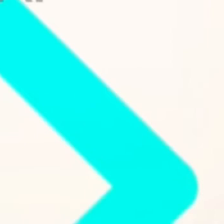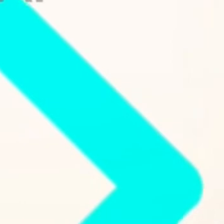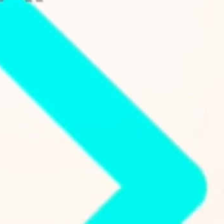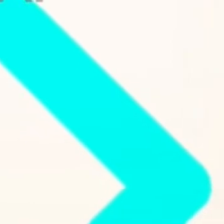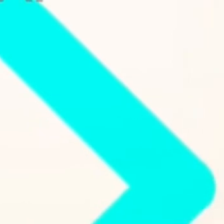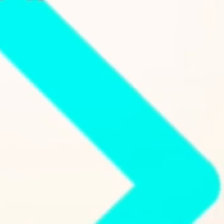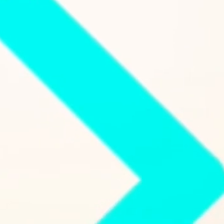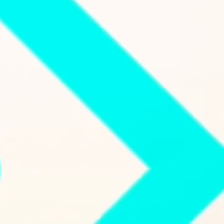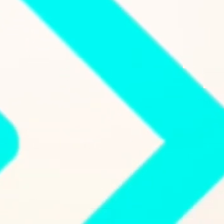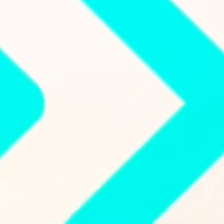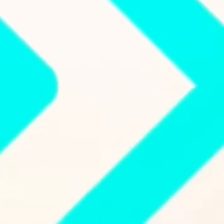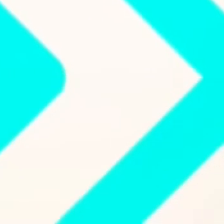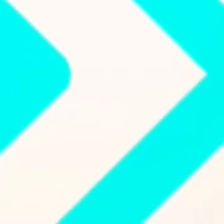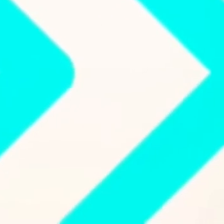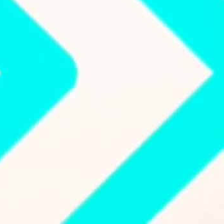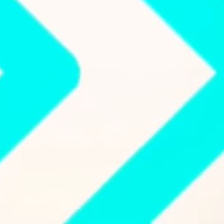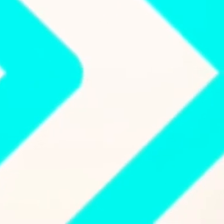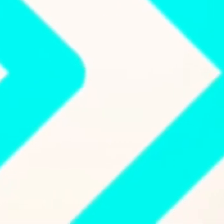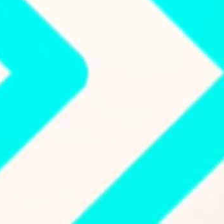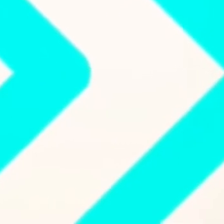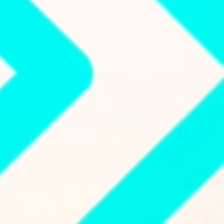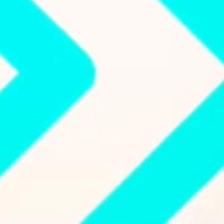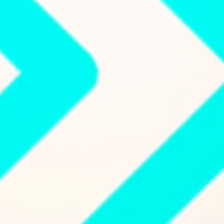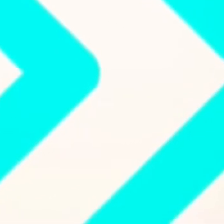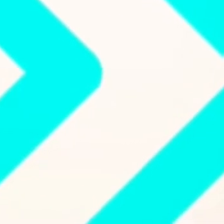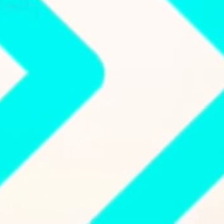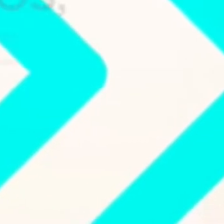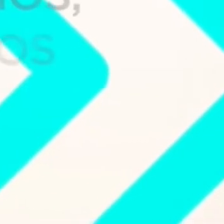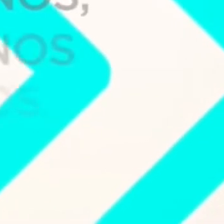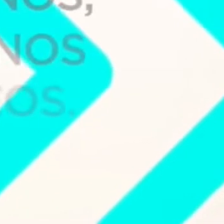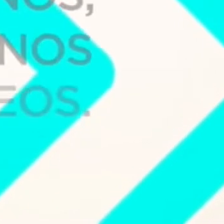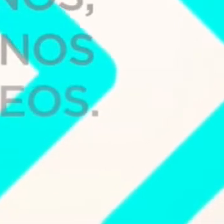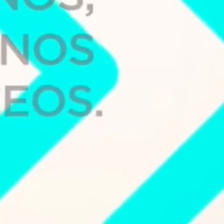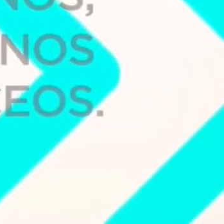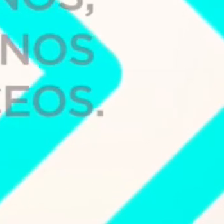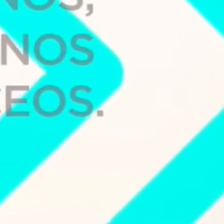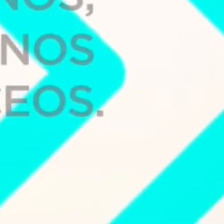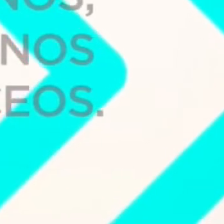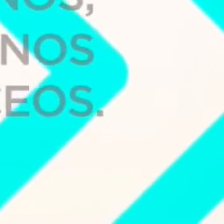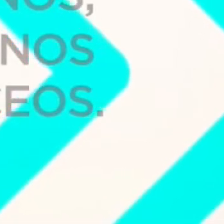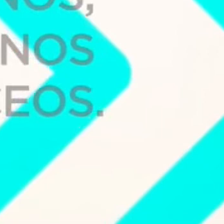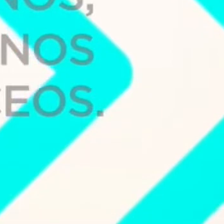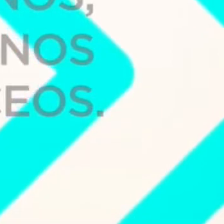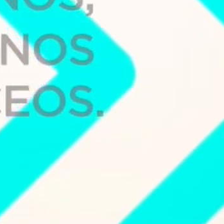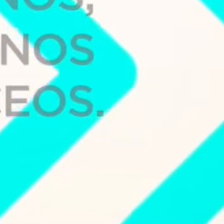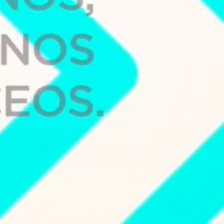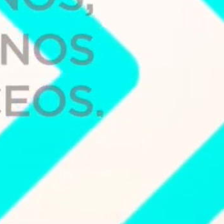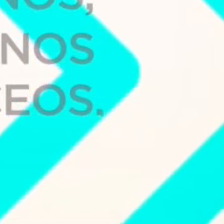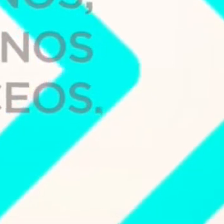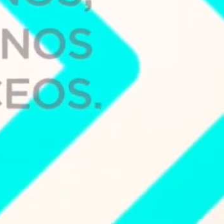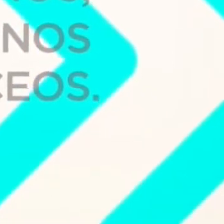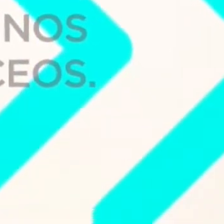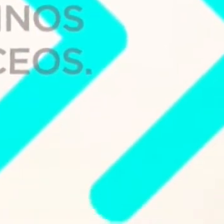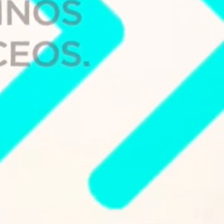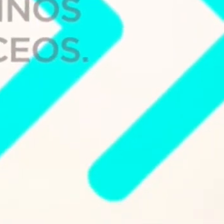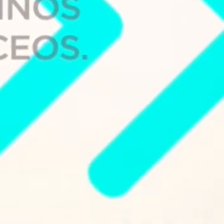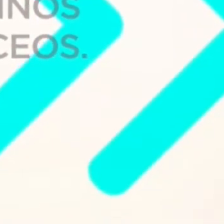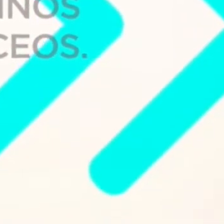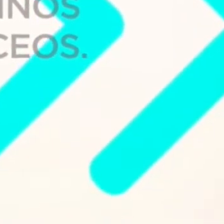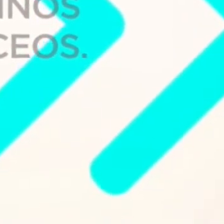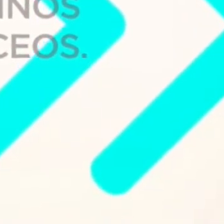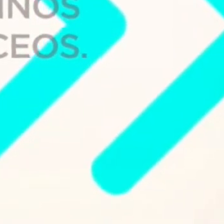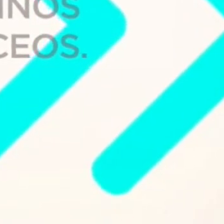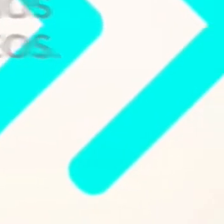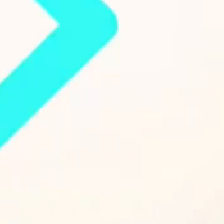tangerina e mandioca. Na pecuária, a criação de gado se divide em bovinos, suínos, equinos e ovinos, além da criação